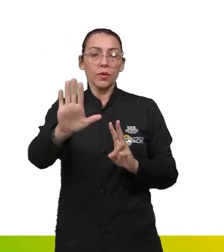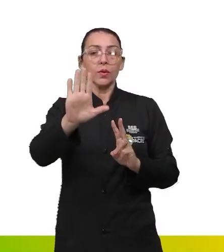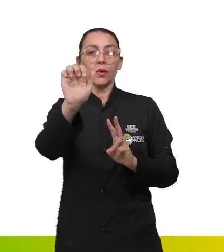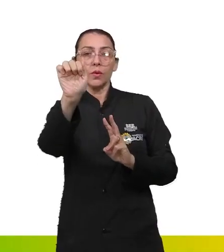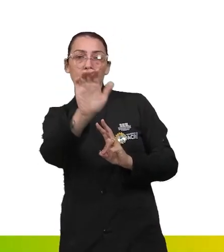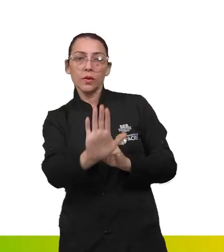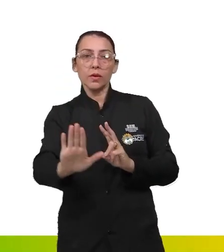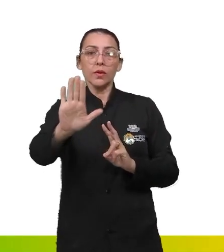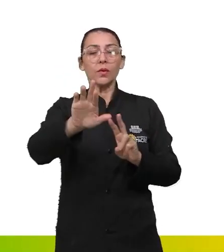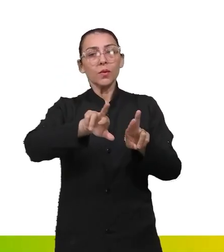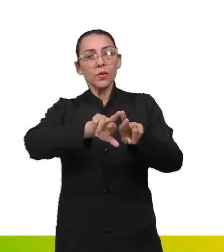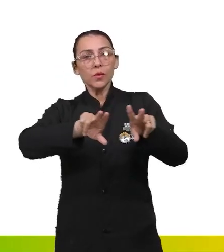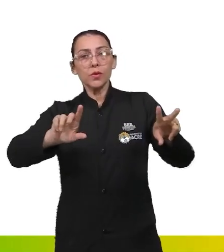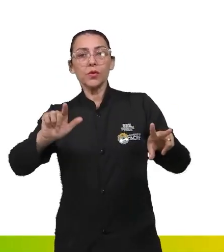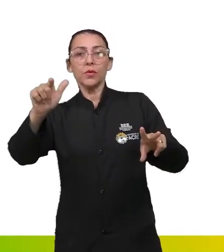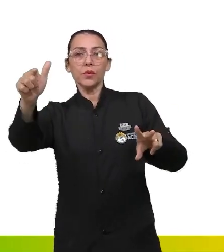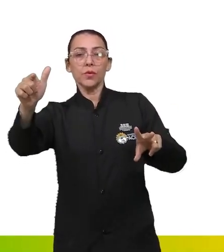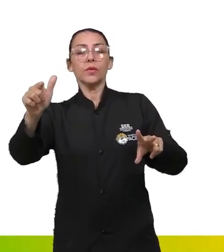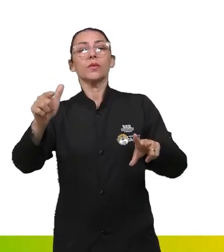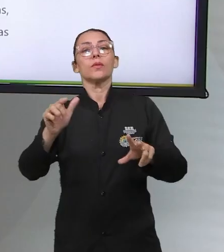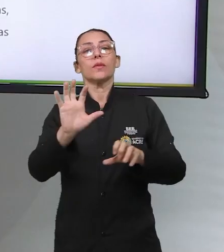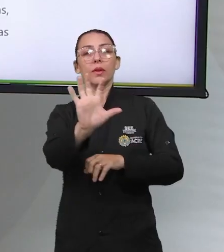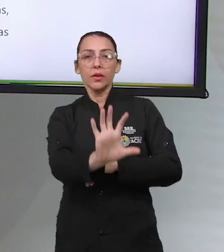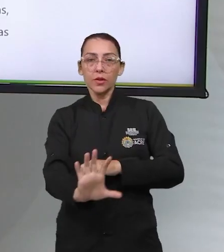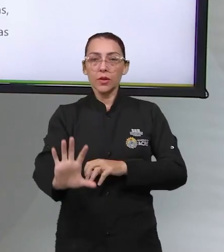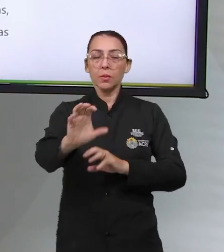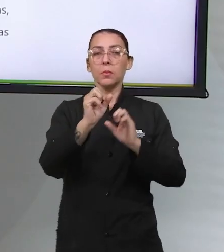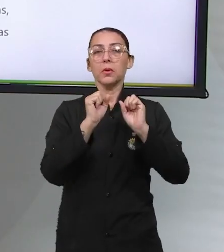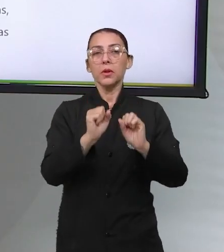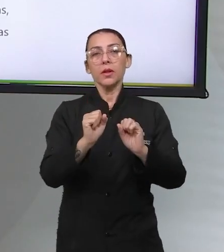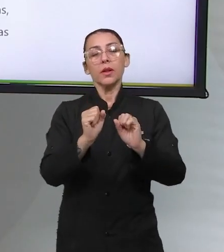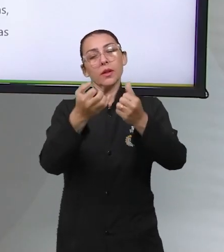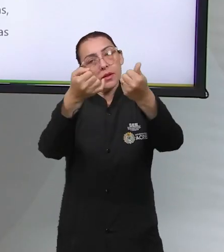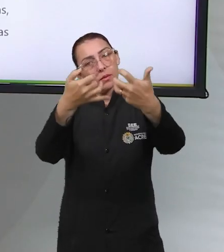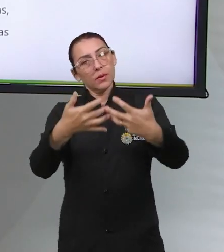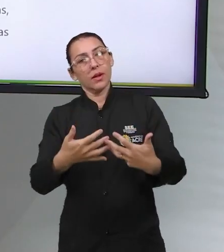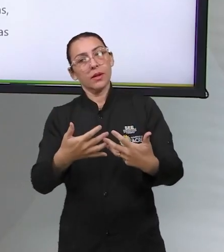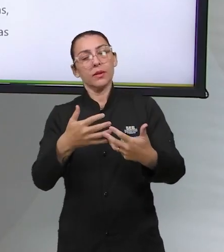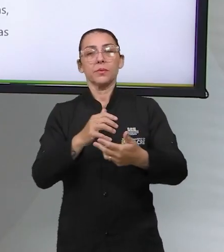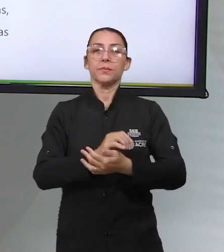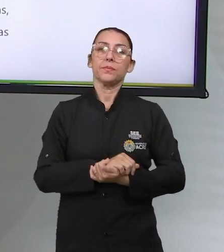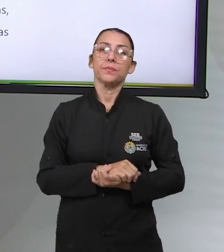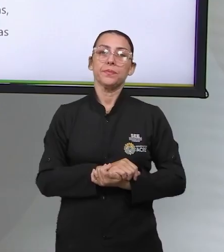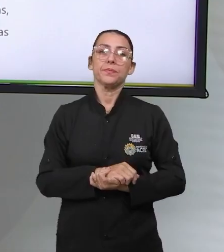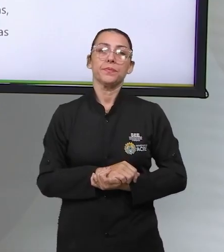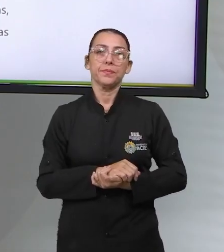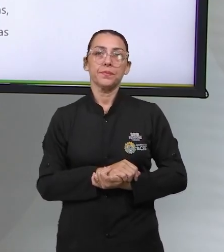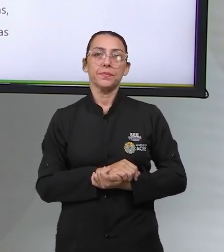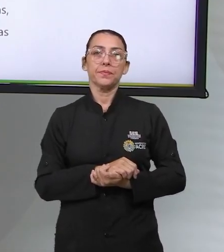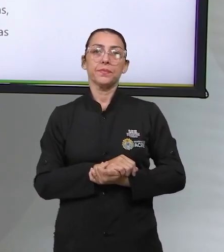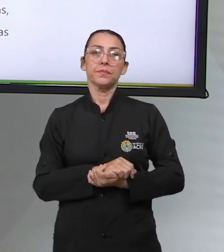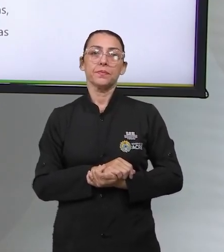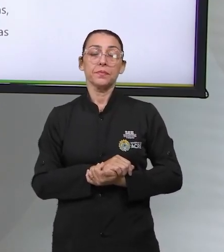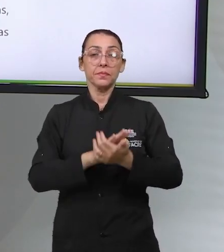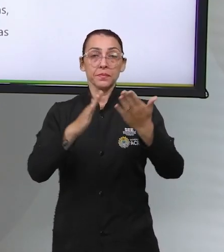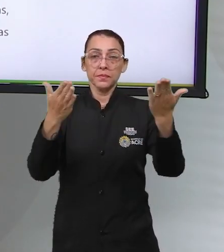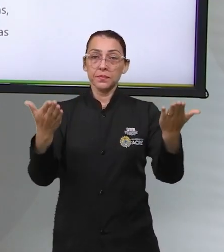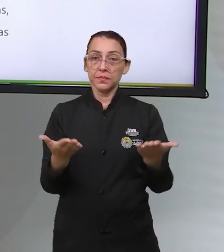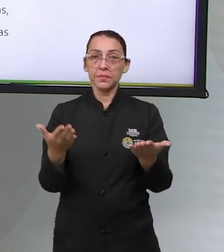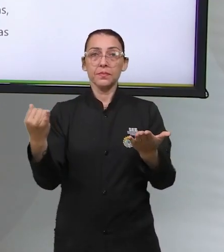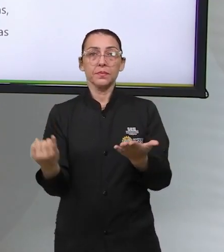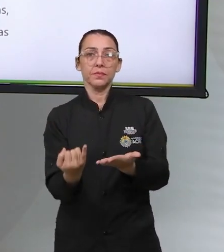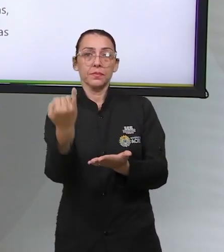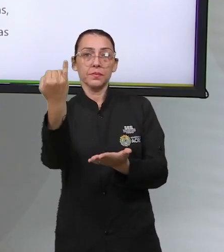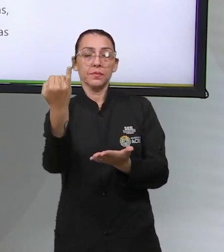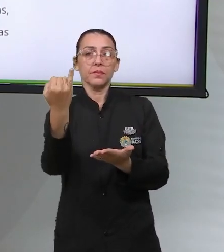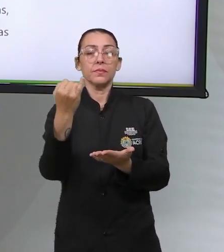dos asiáticos e também outras que poderiam aqui estar sendo mencionadas. Agora é importante